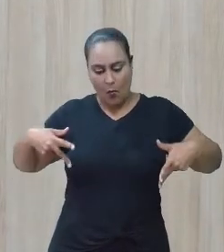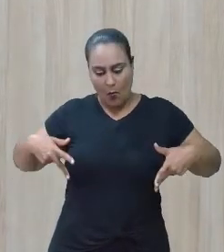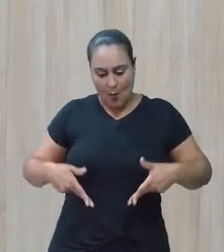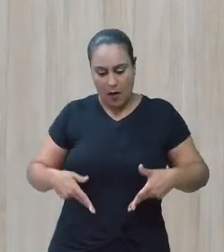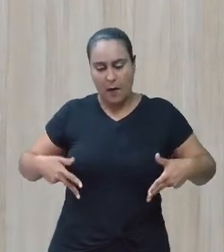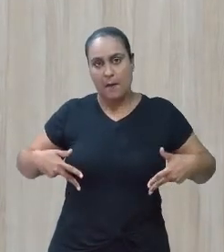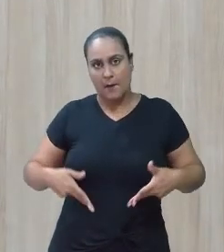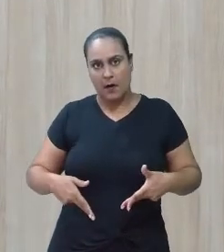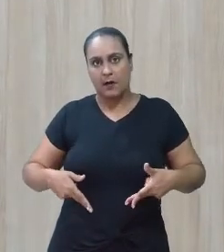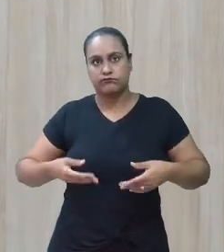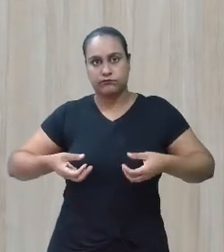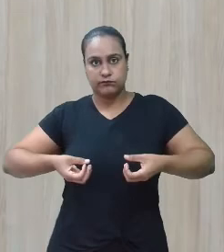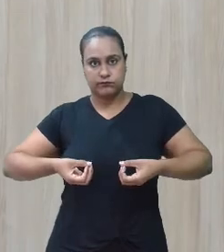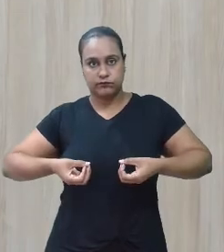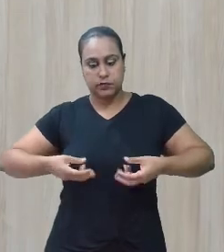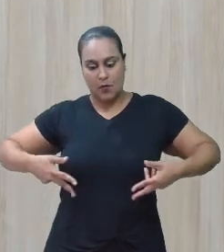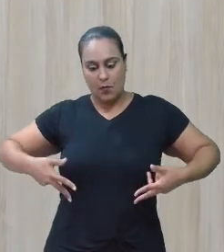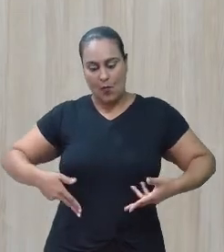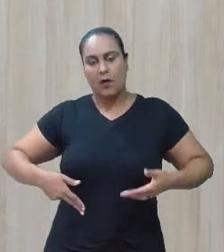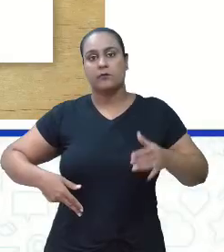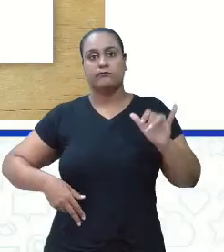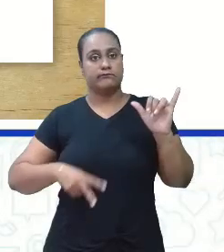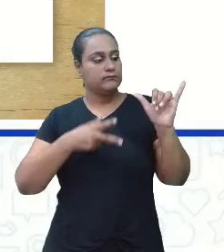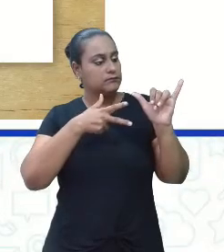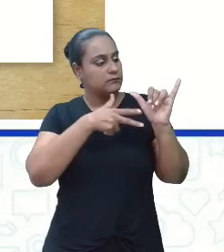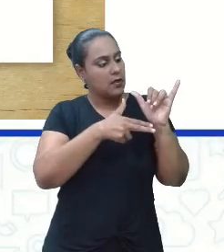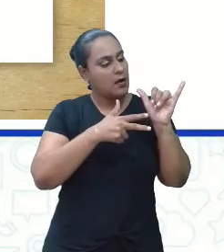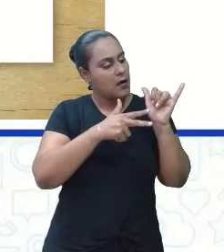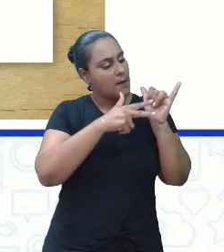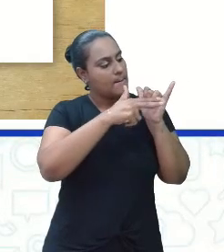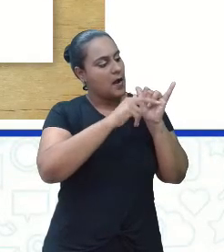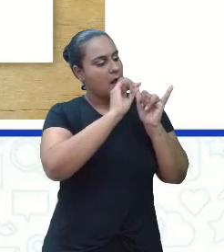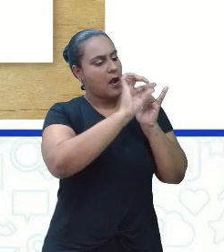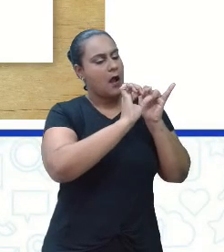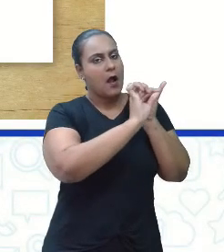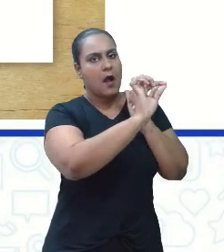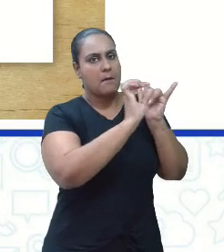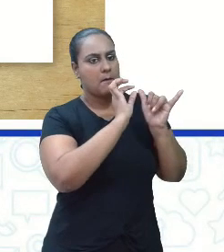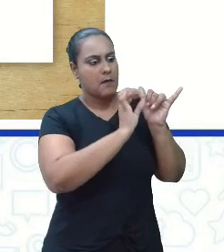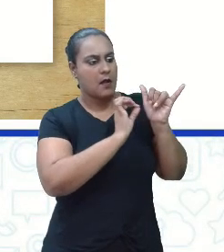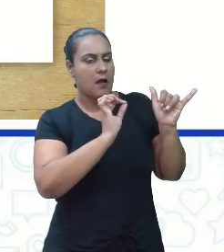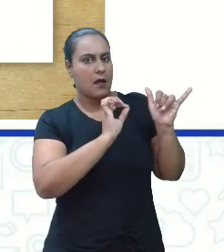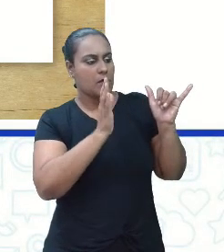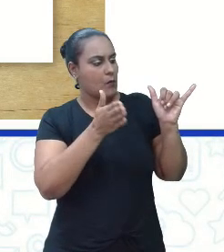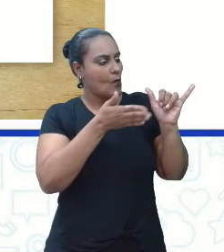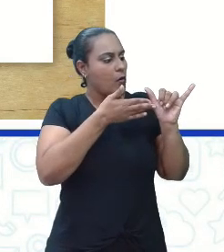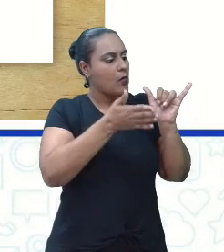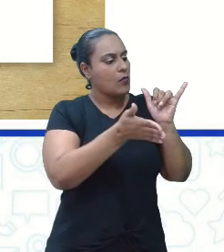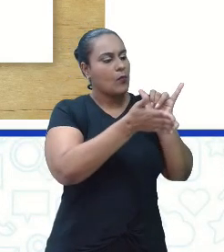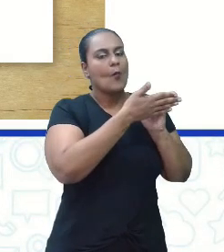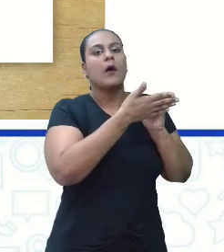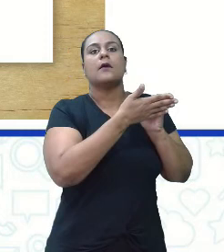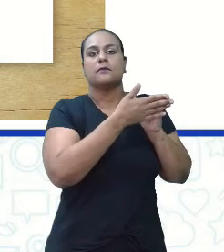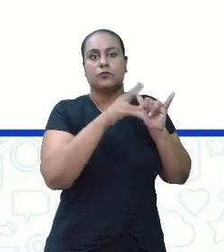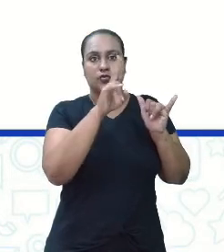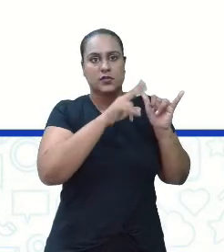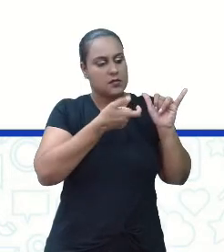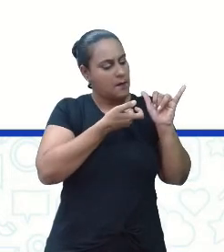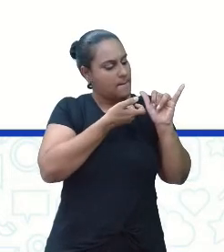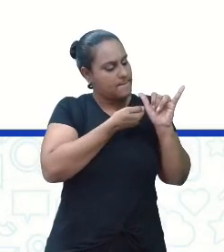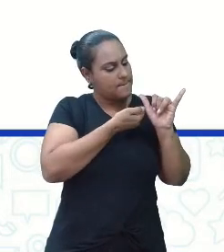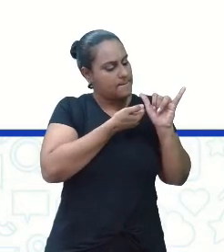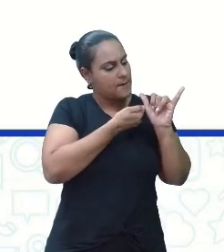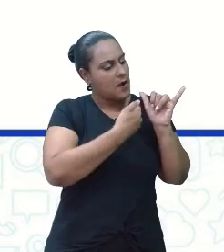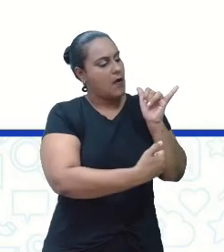tubas uterinas, que podem ser cortadas, amarradas, fechadas, pela utilização de grampos ou